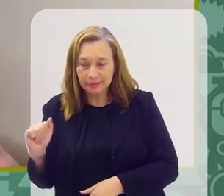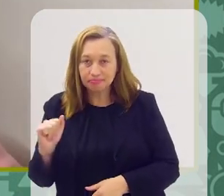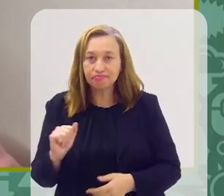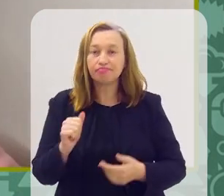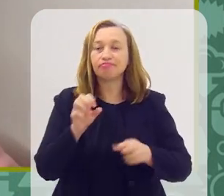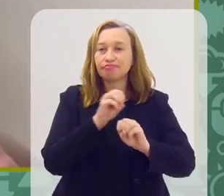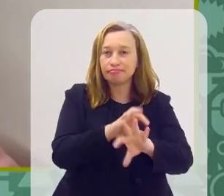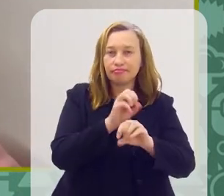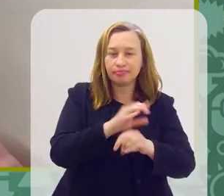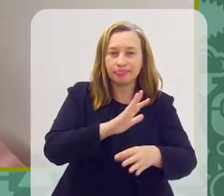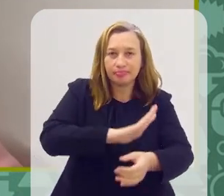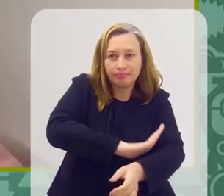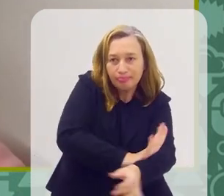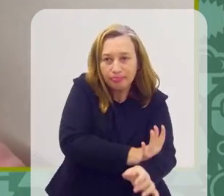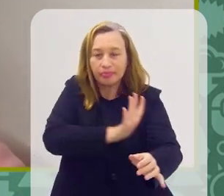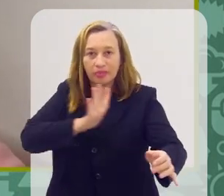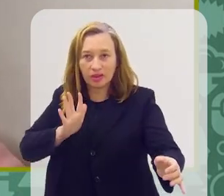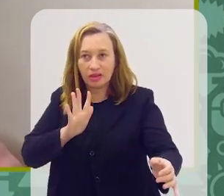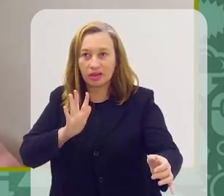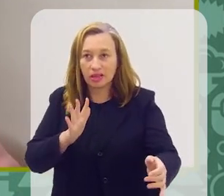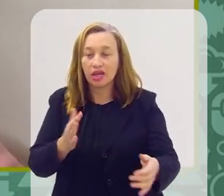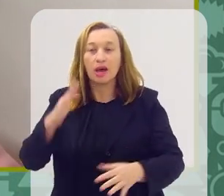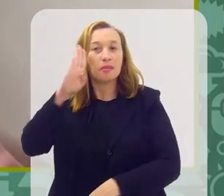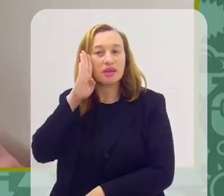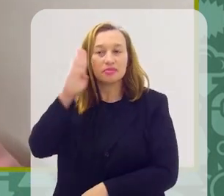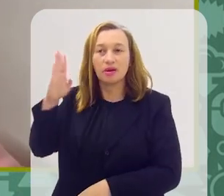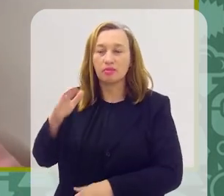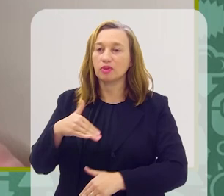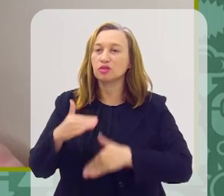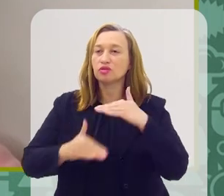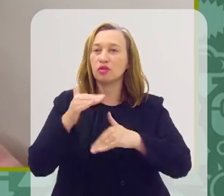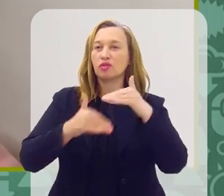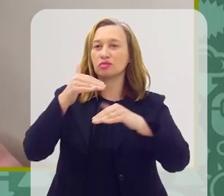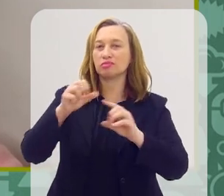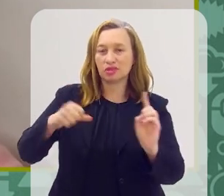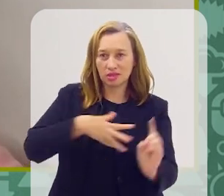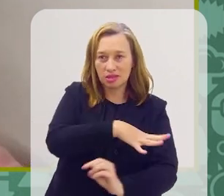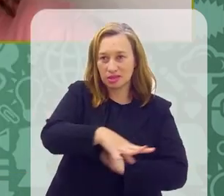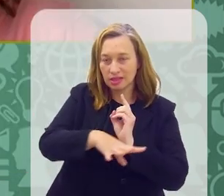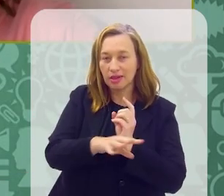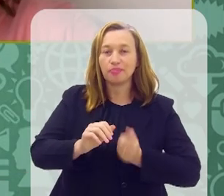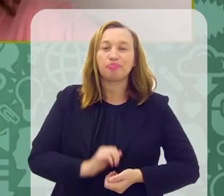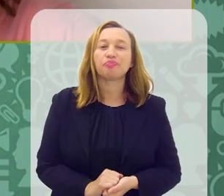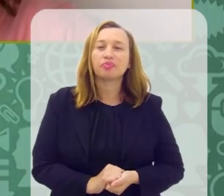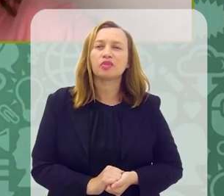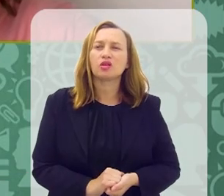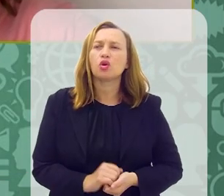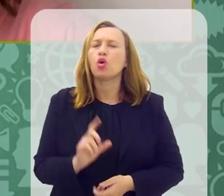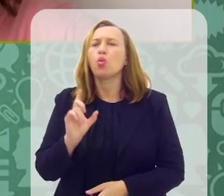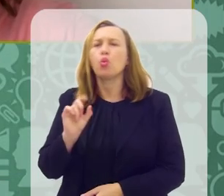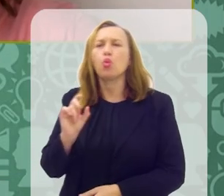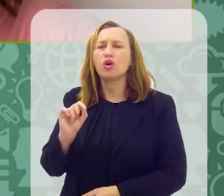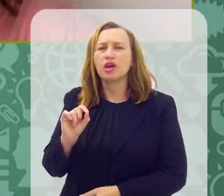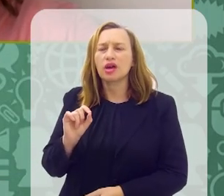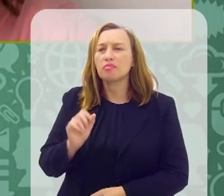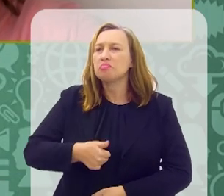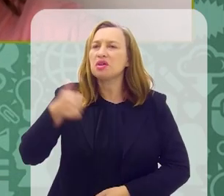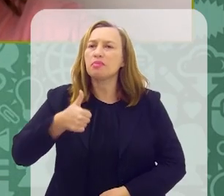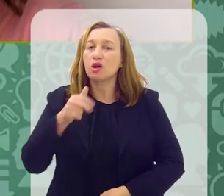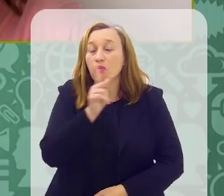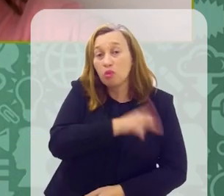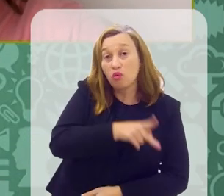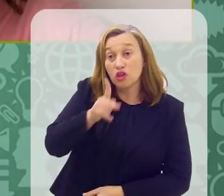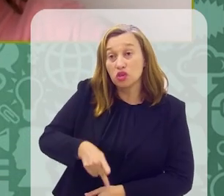educação antirracista, que é fundamental para a evolução da nossa sociedade. Alan, o que, que veio primeiro? O